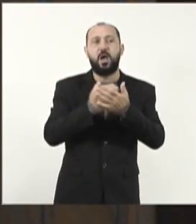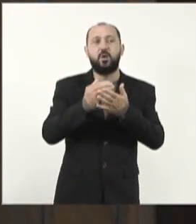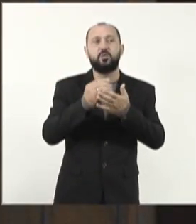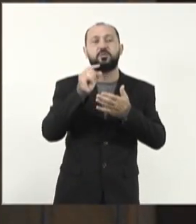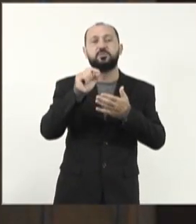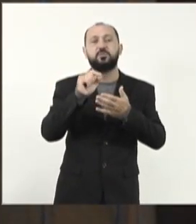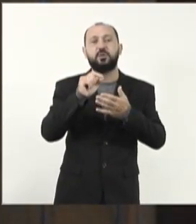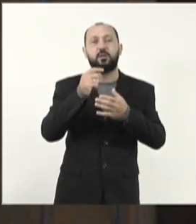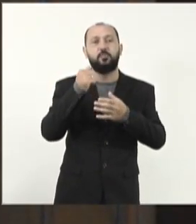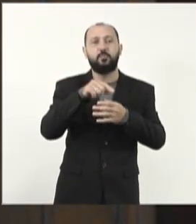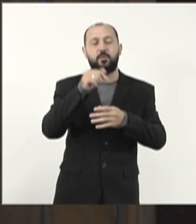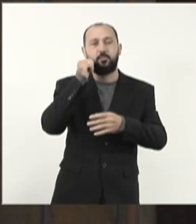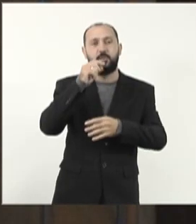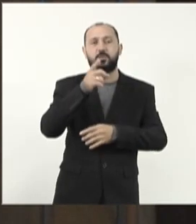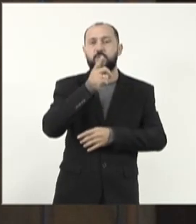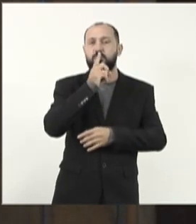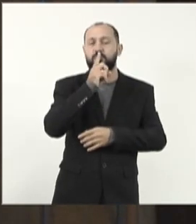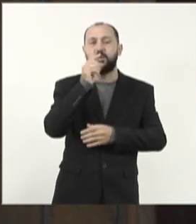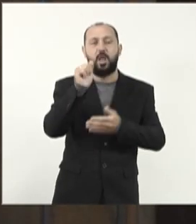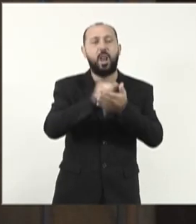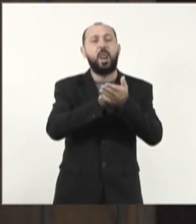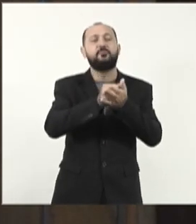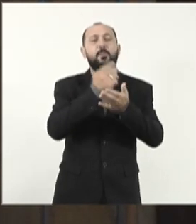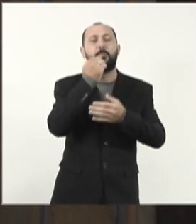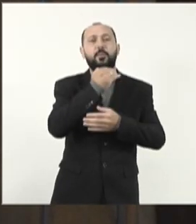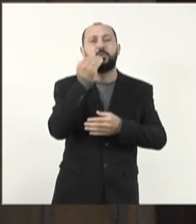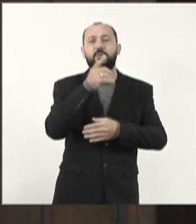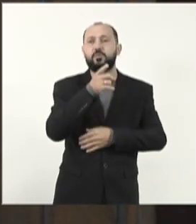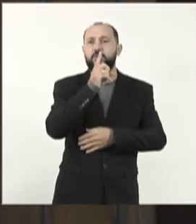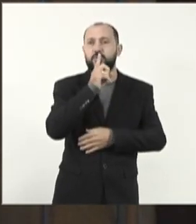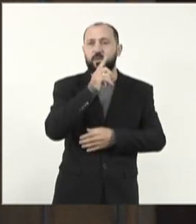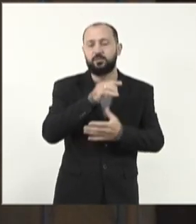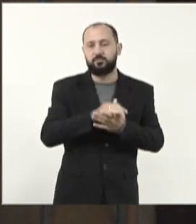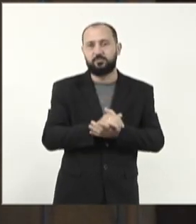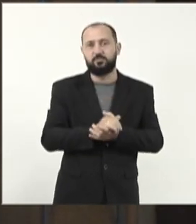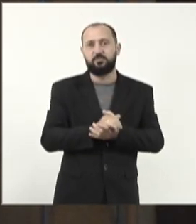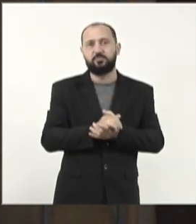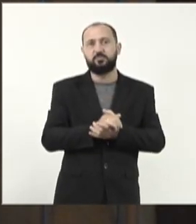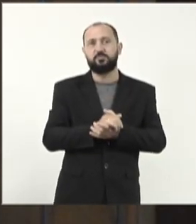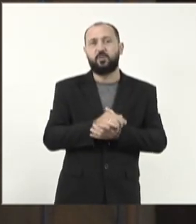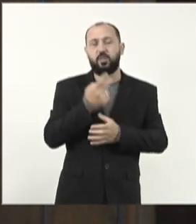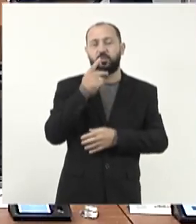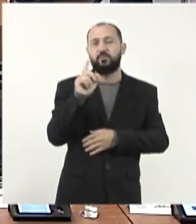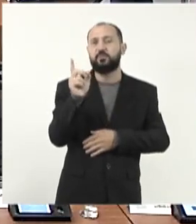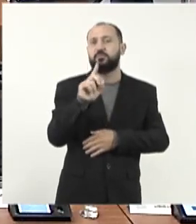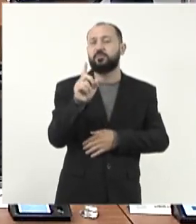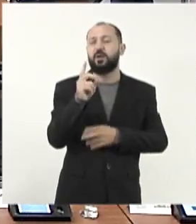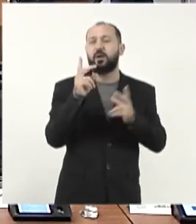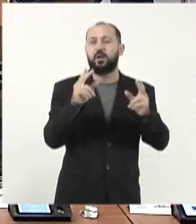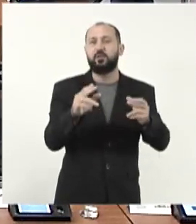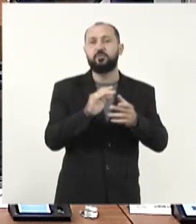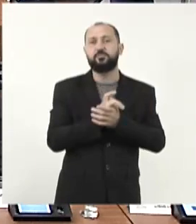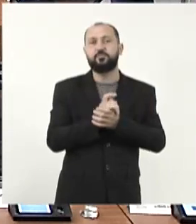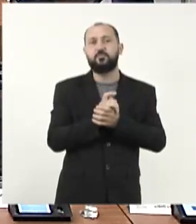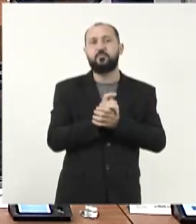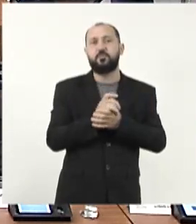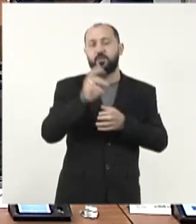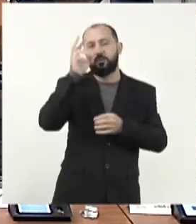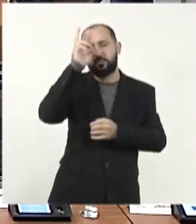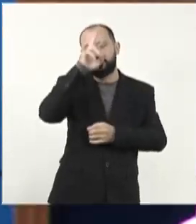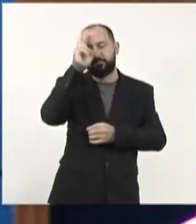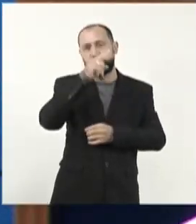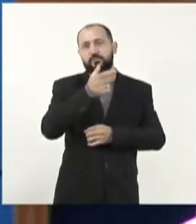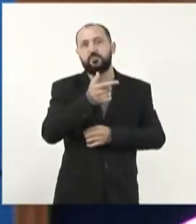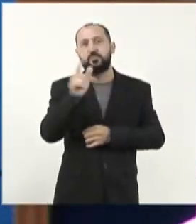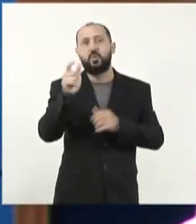mulheres. Lave a boca significa fique quieta, não fale. É a mesma história de outras mulheres